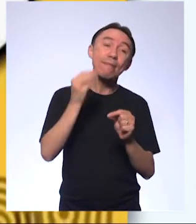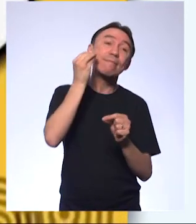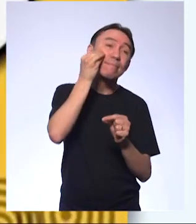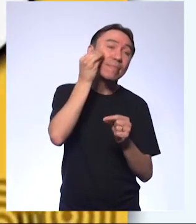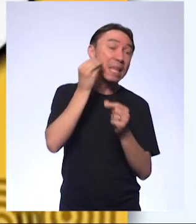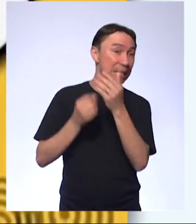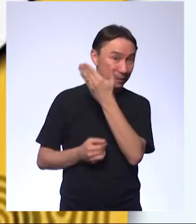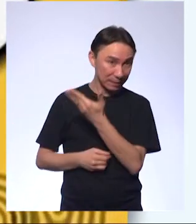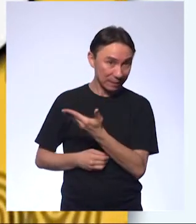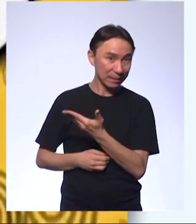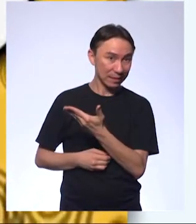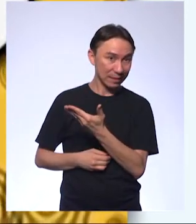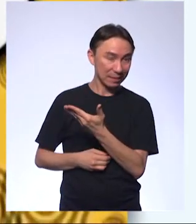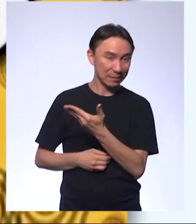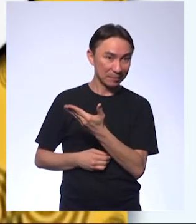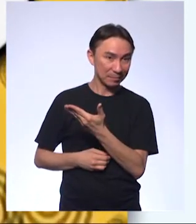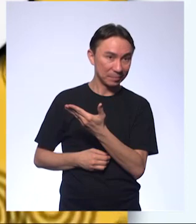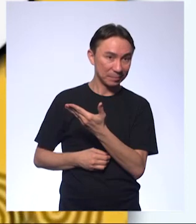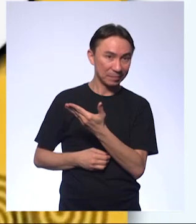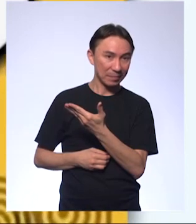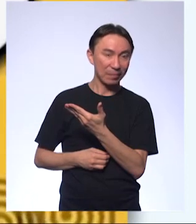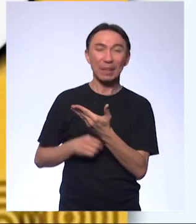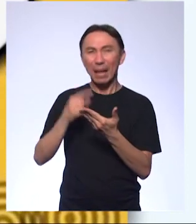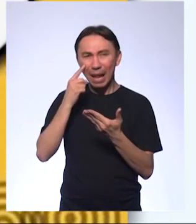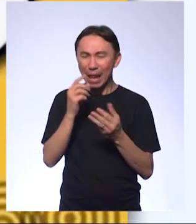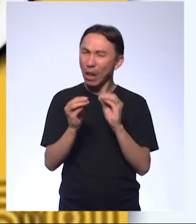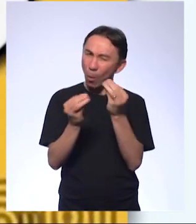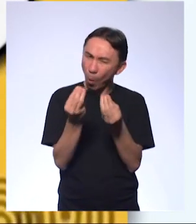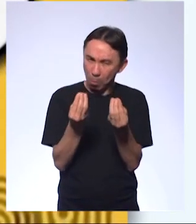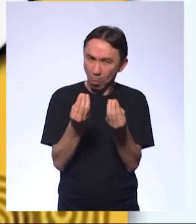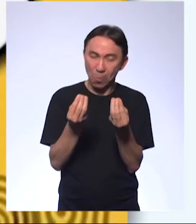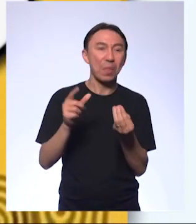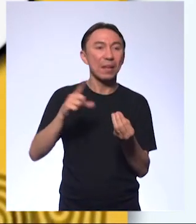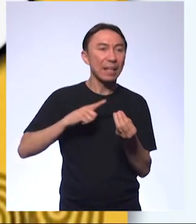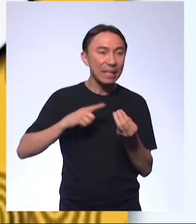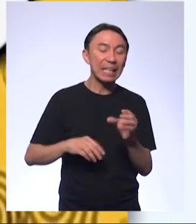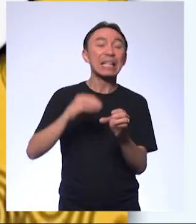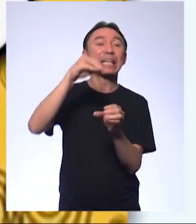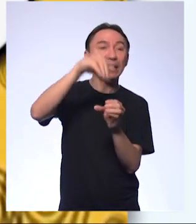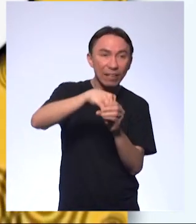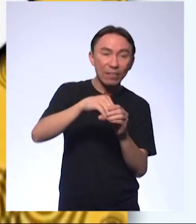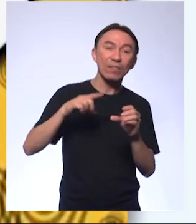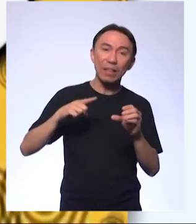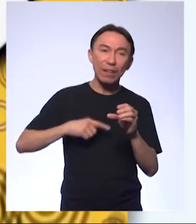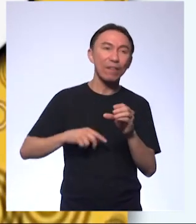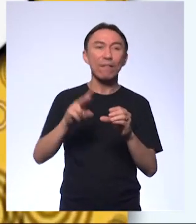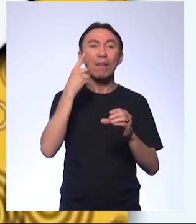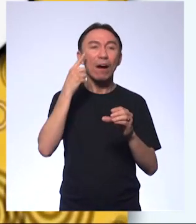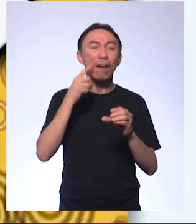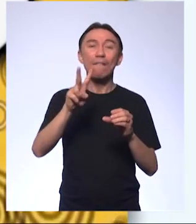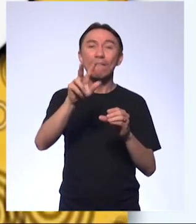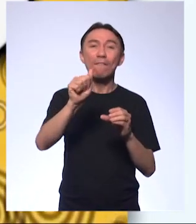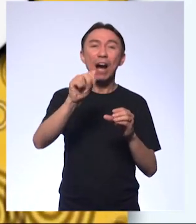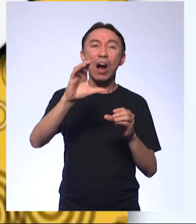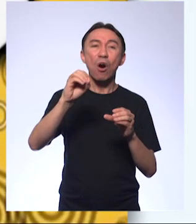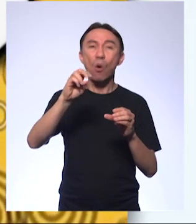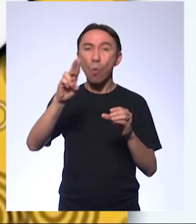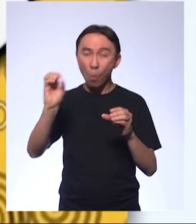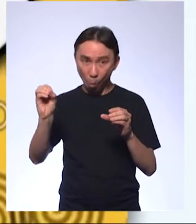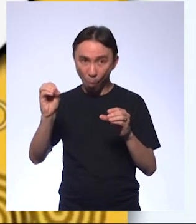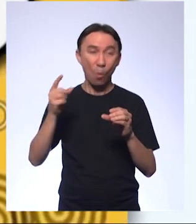século depois de Dalton, em 1904, o cientista britânico Joseph John Thomson, J.J. Thomson para os íntimos, realizou uma